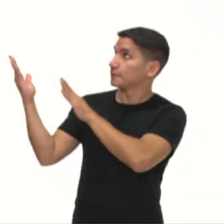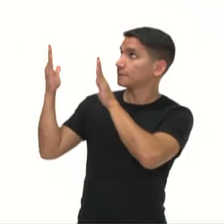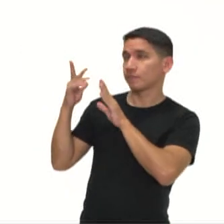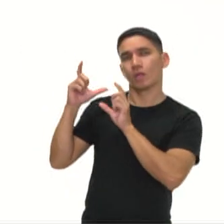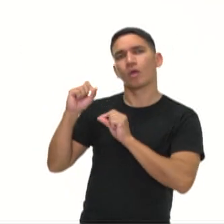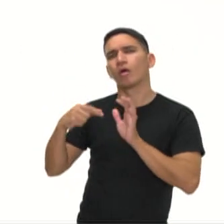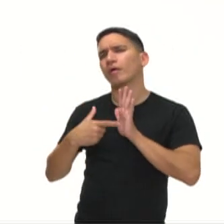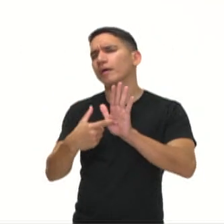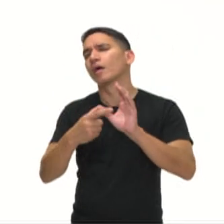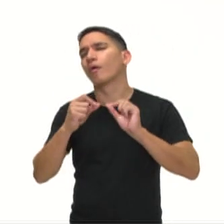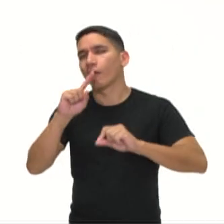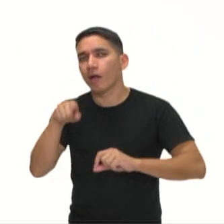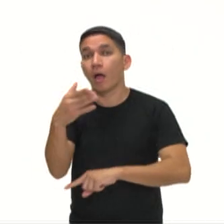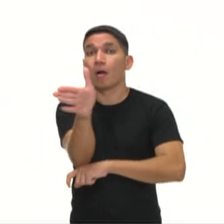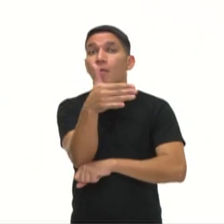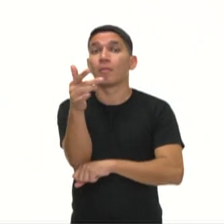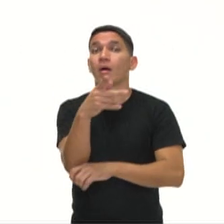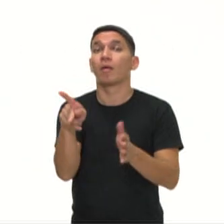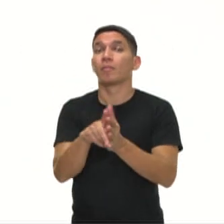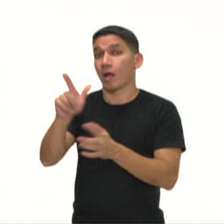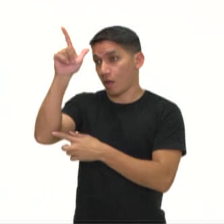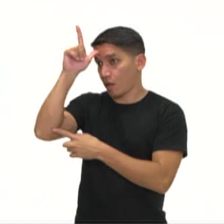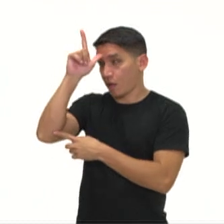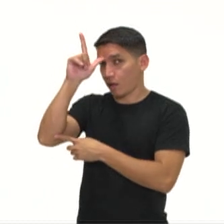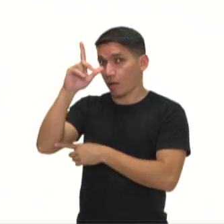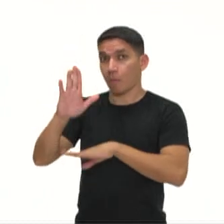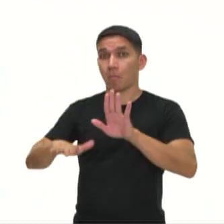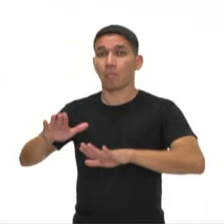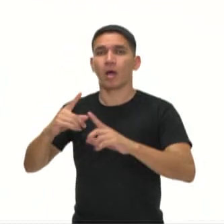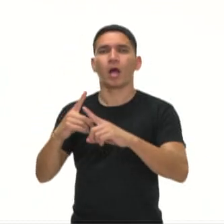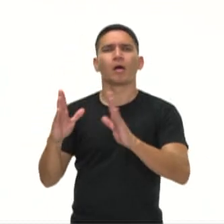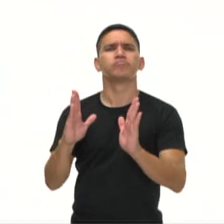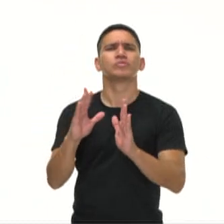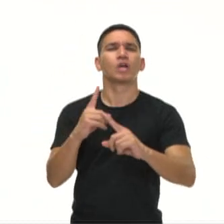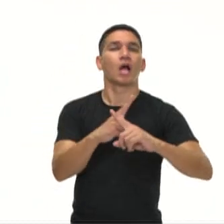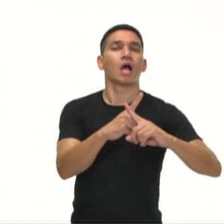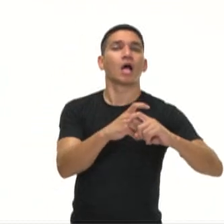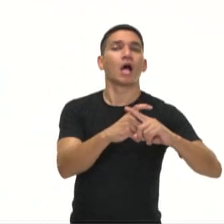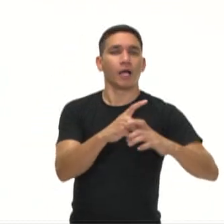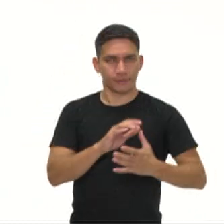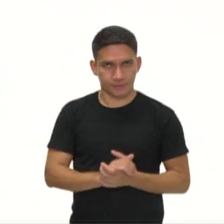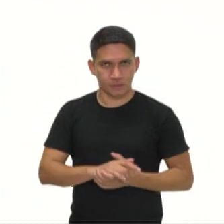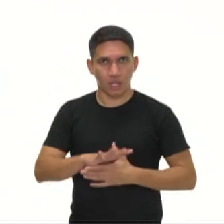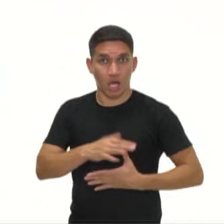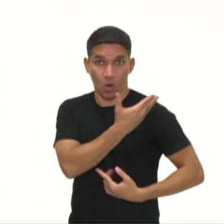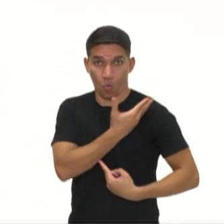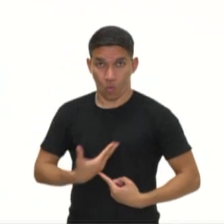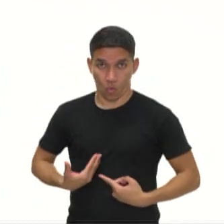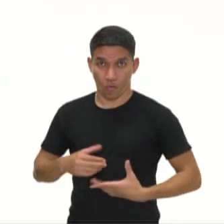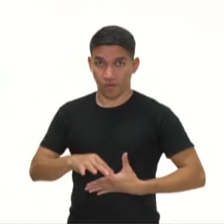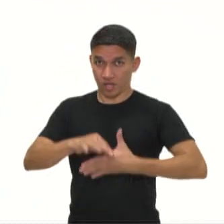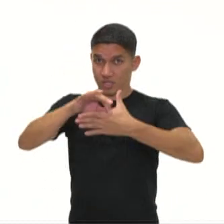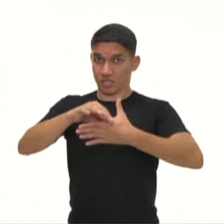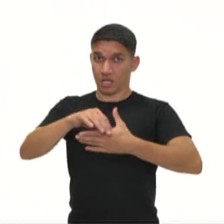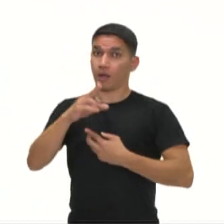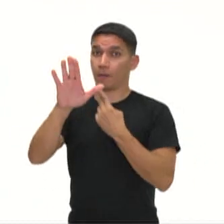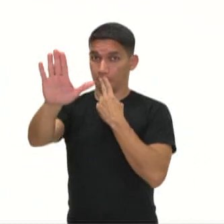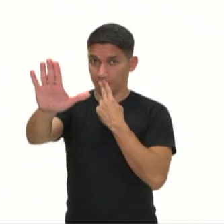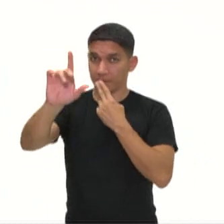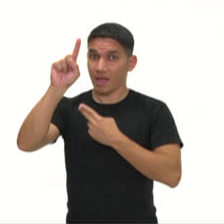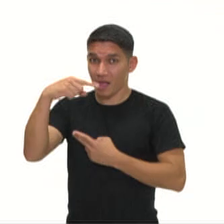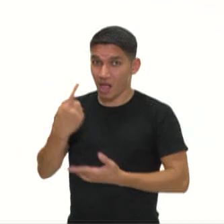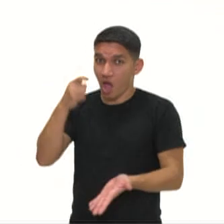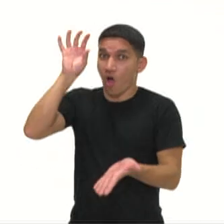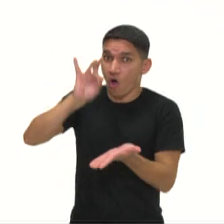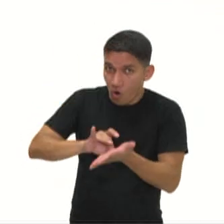lado direito é a bandeira da Alemanha nazista, Alemanha enquanto governo liderado por Adolf Hitler. Essa bandeira foi a bandeira